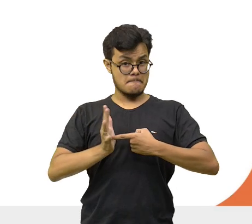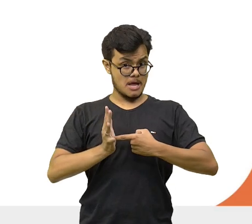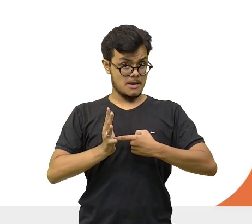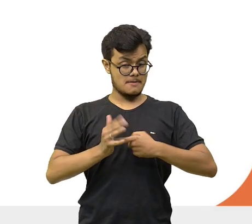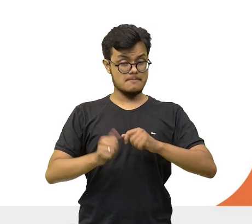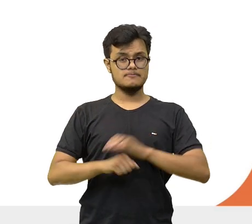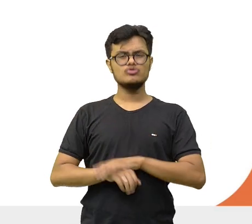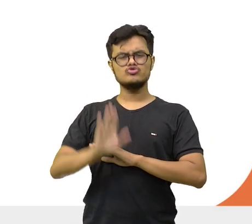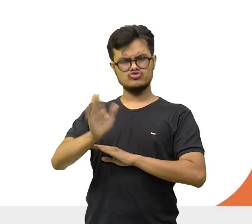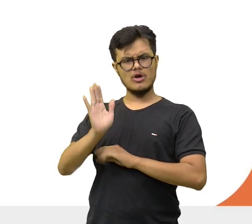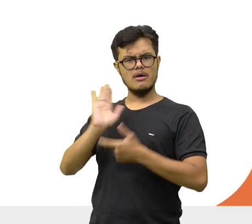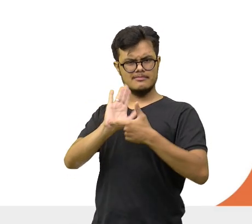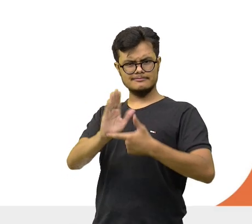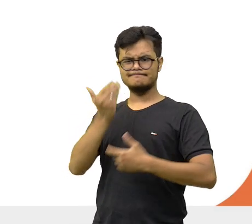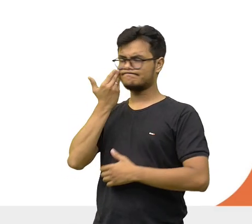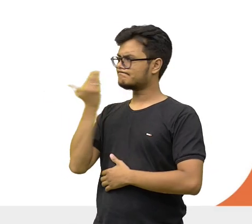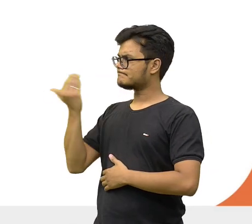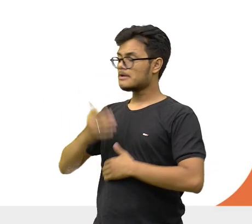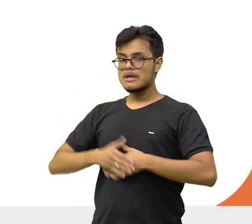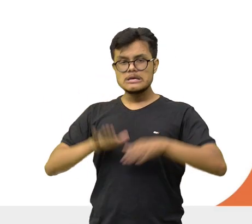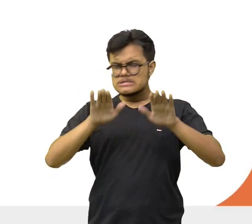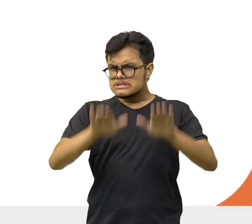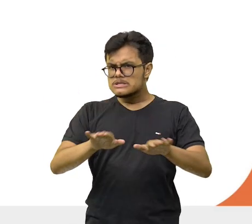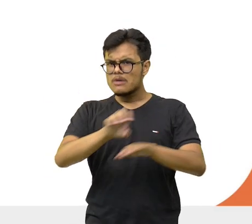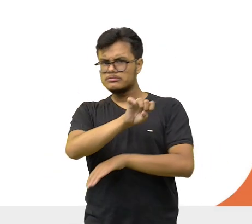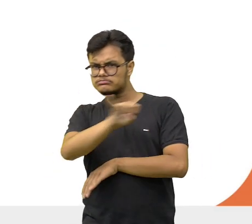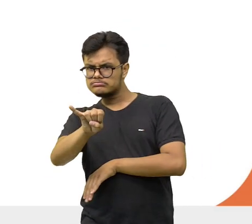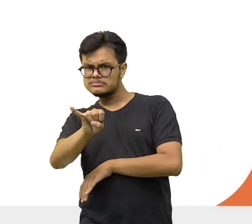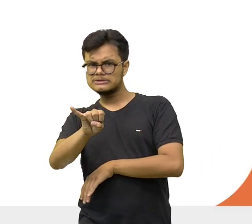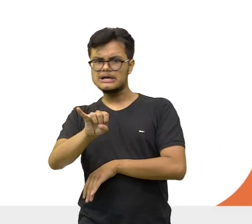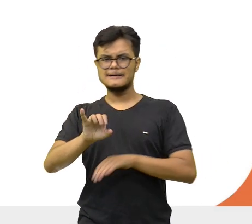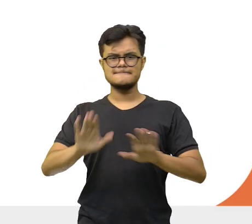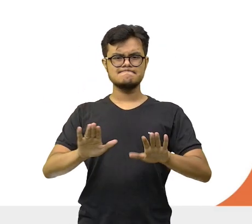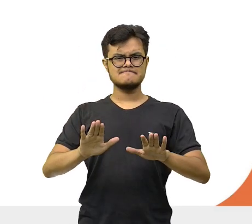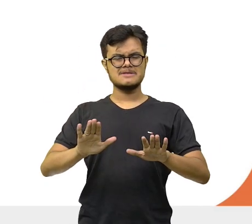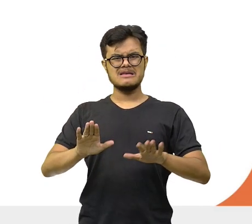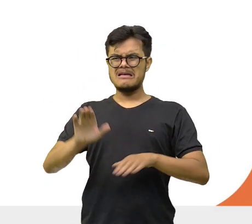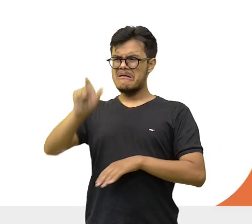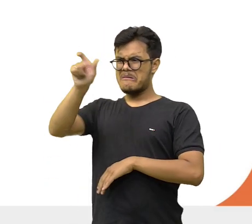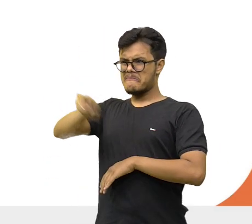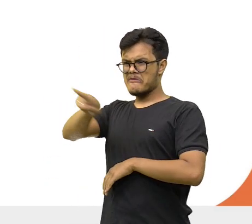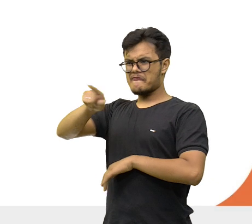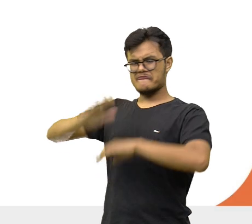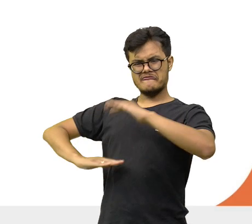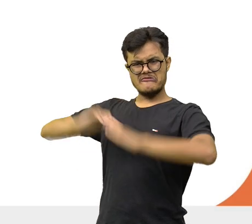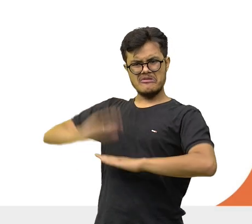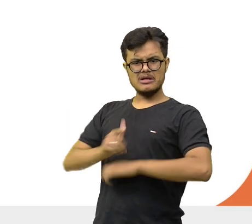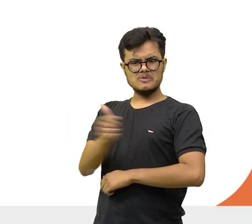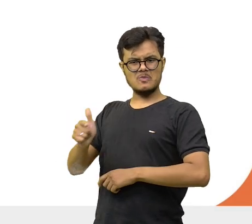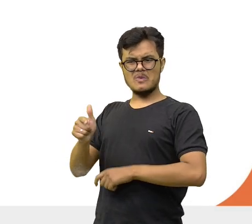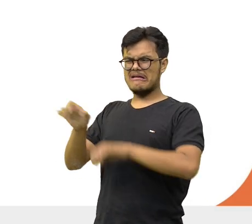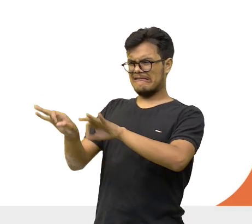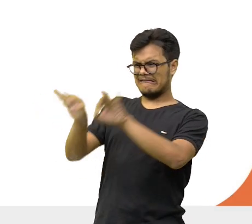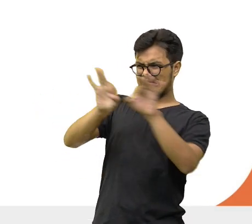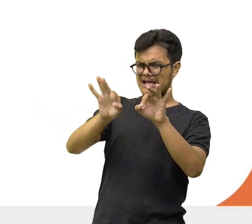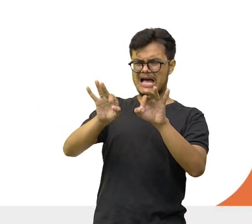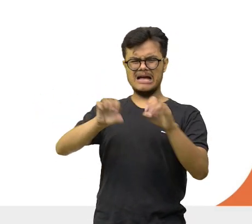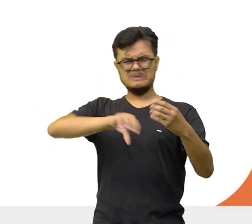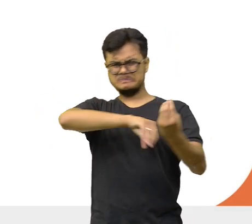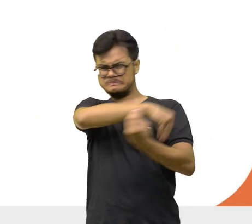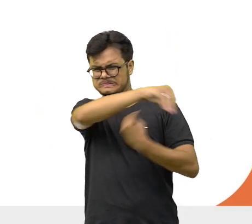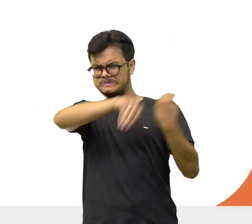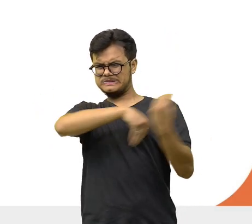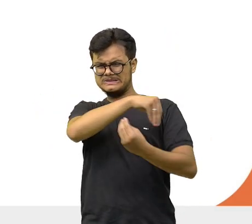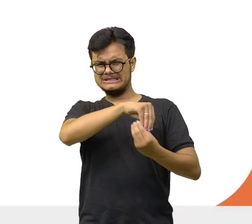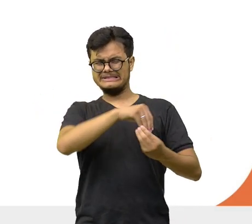mostrou anteriormente. Por ser muito desorganizado, esse cientista acaba por misturar suas anotações,